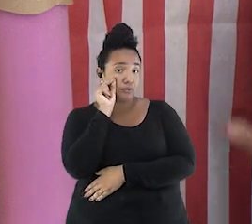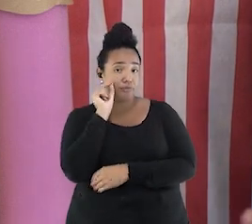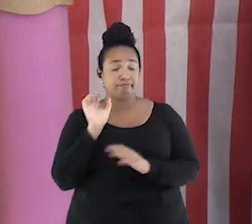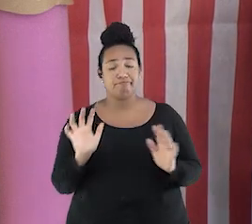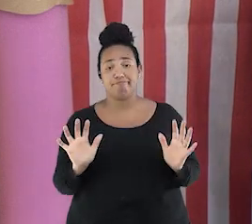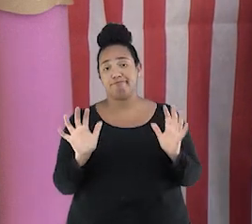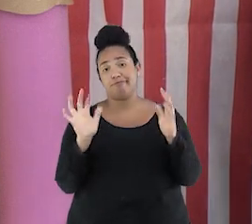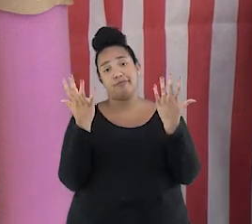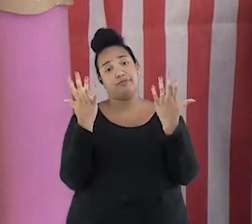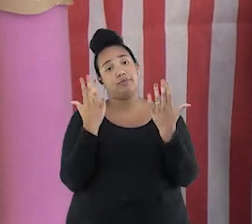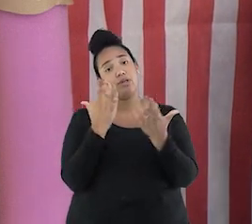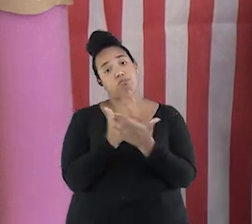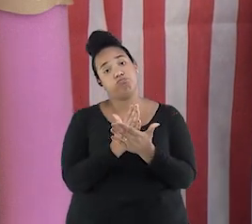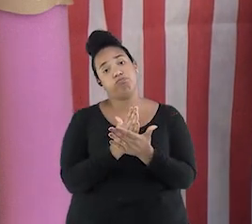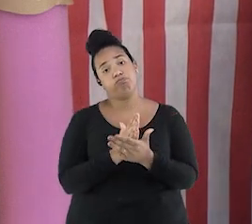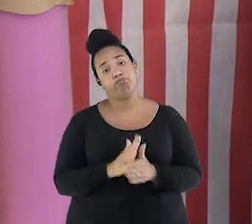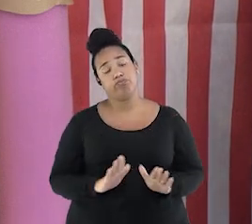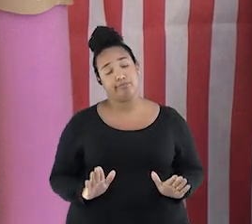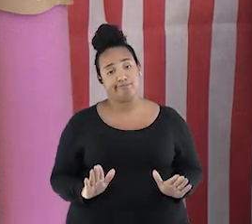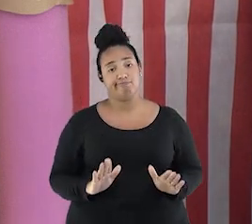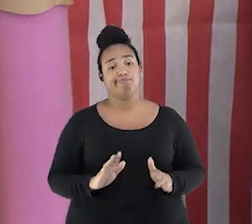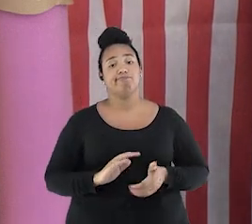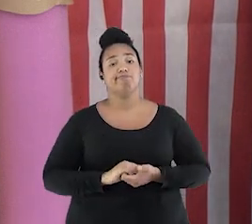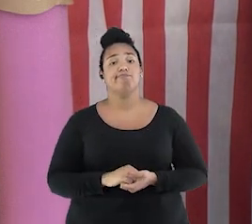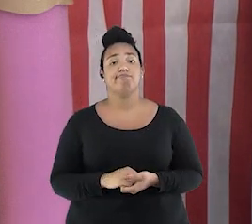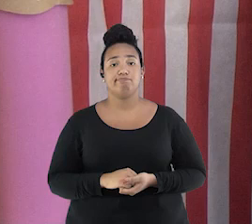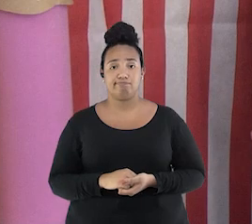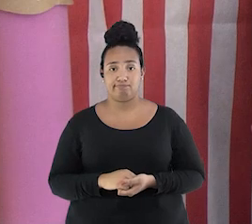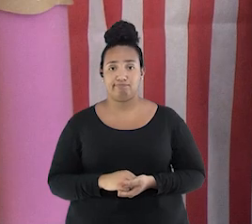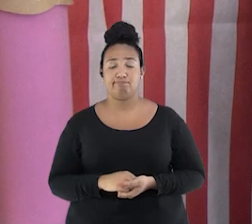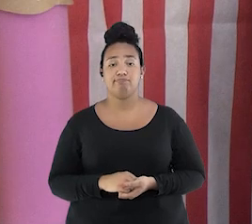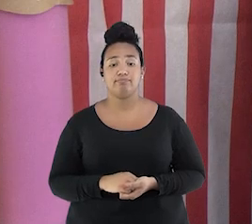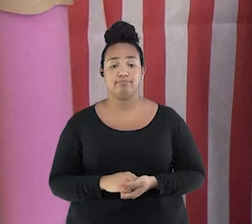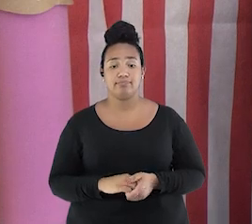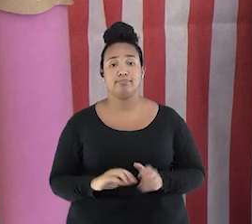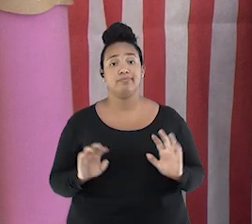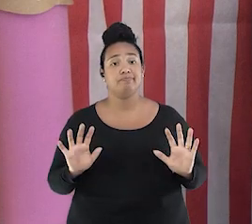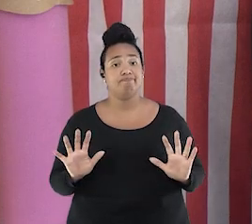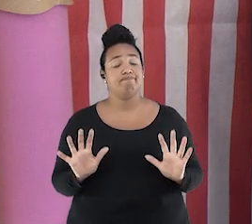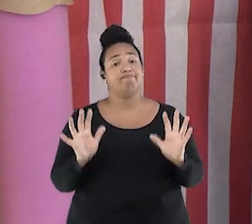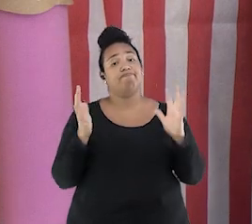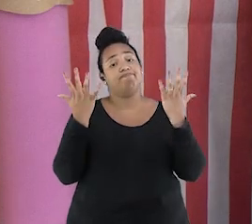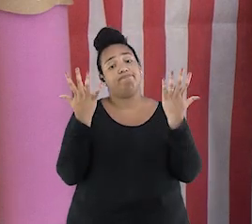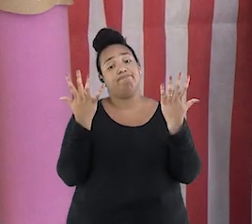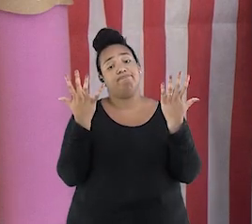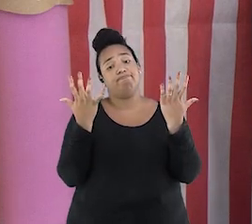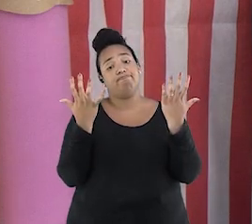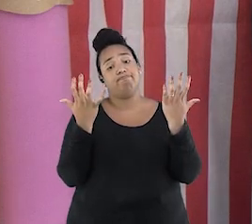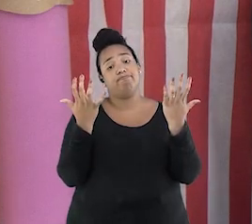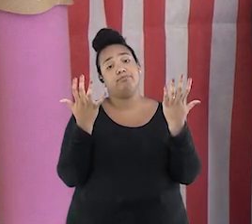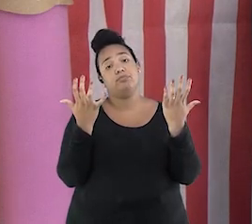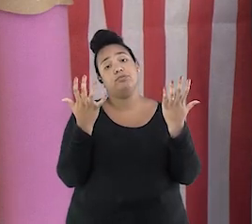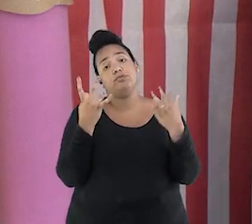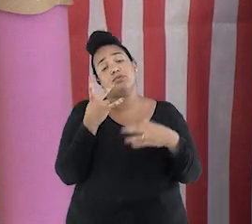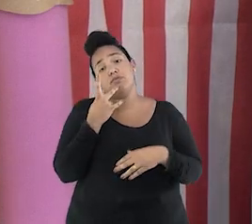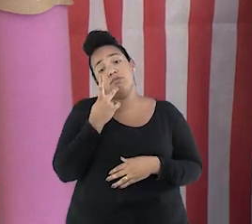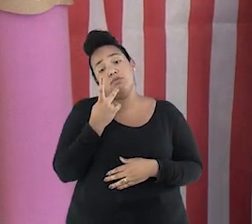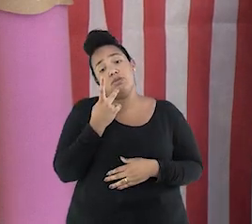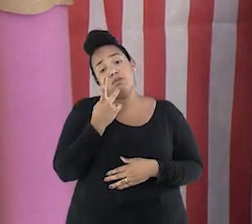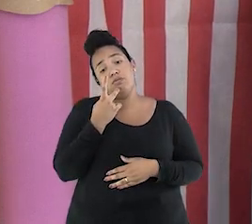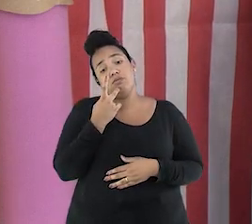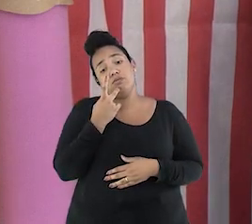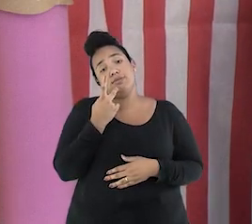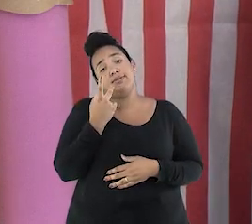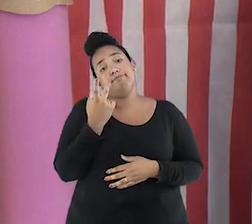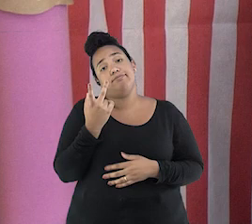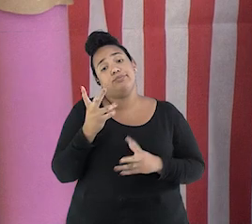nem sinal de festa. A tão esperada festa, comentava e suspirava.